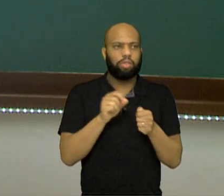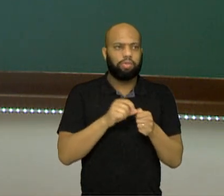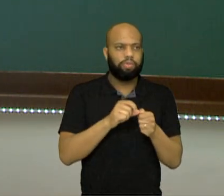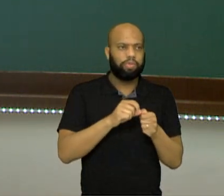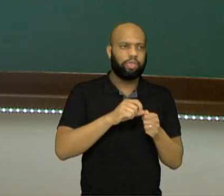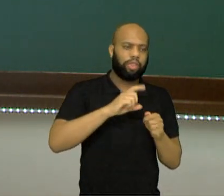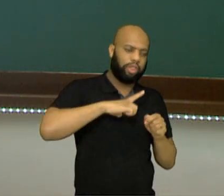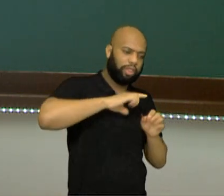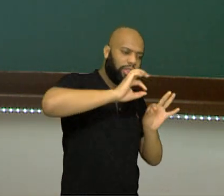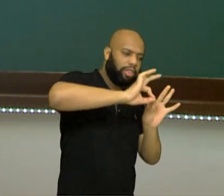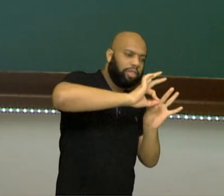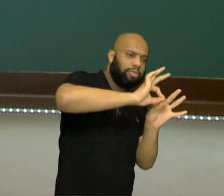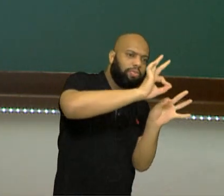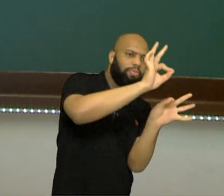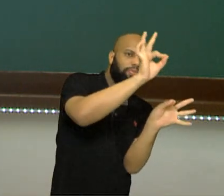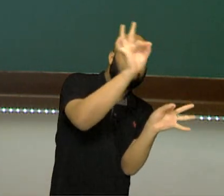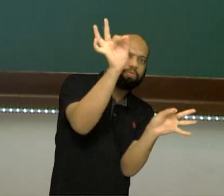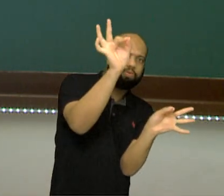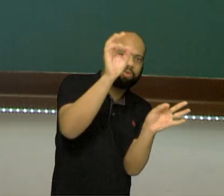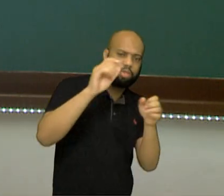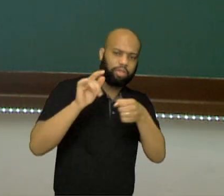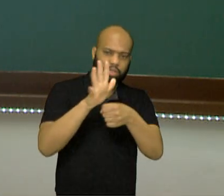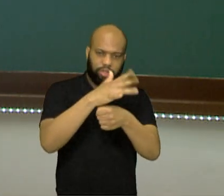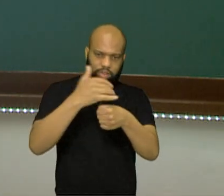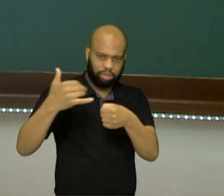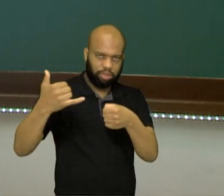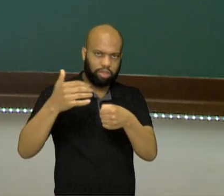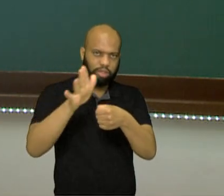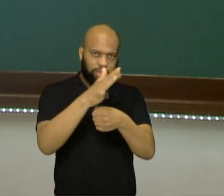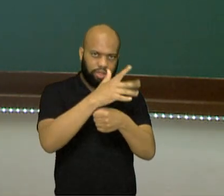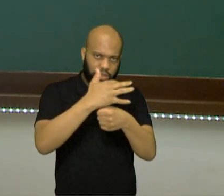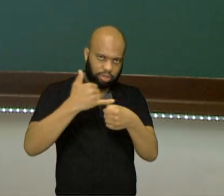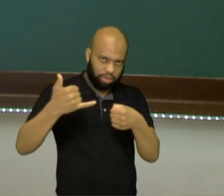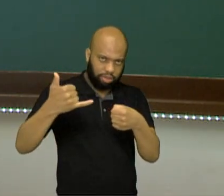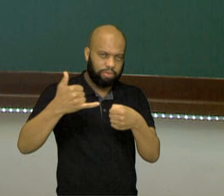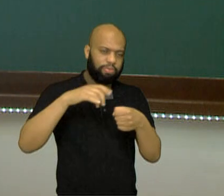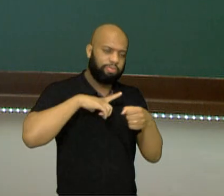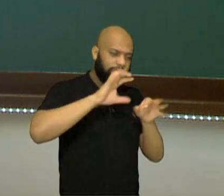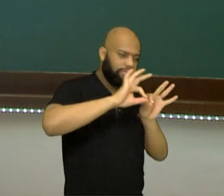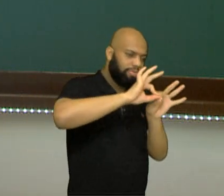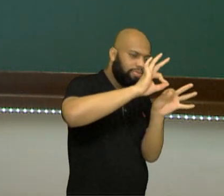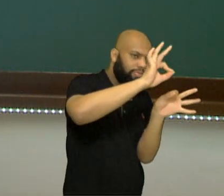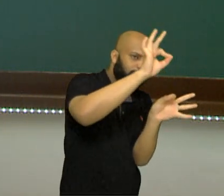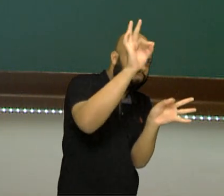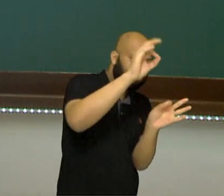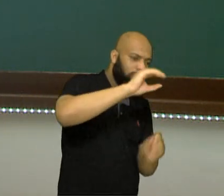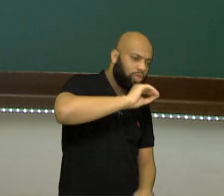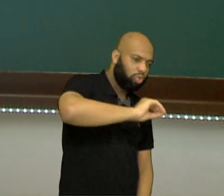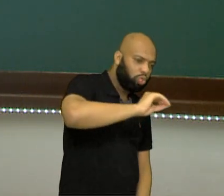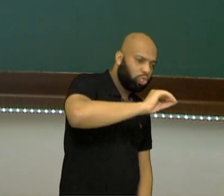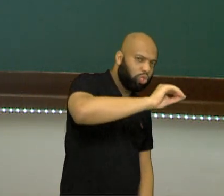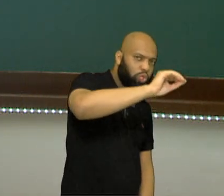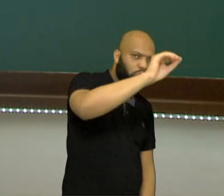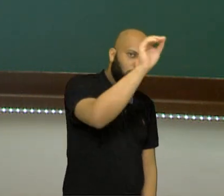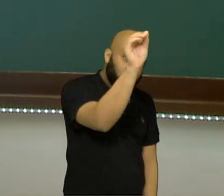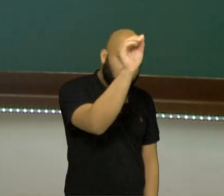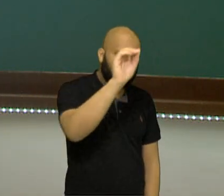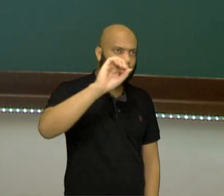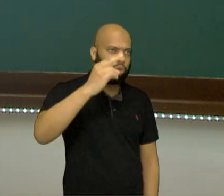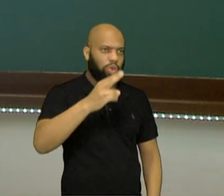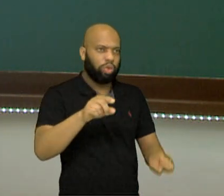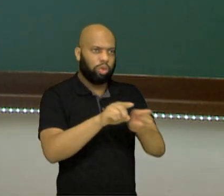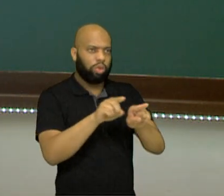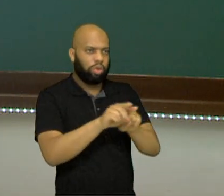assim, pela linha mesmo, né, através da linha equipotencial, ou levar por